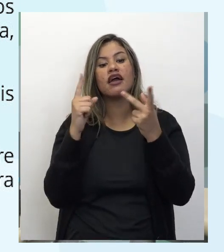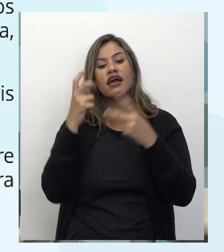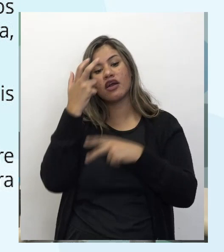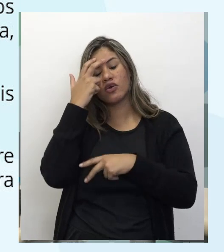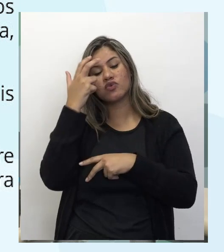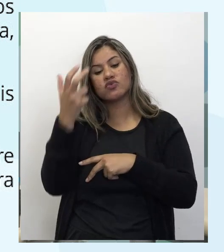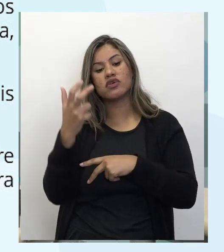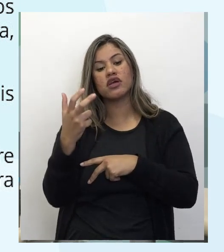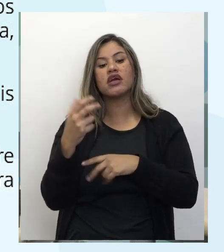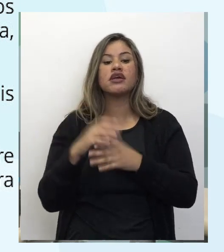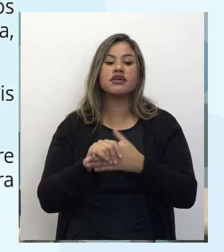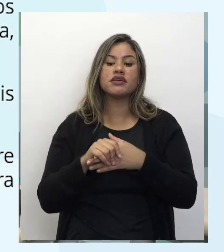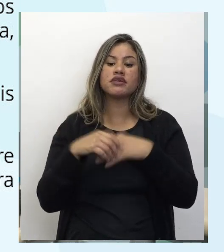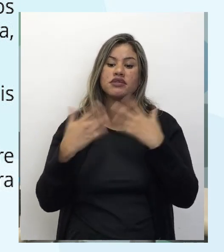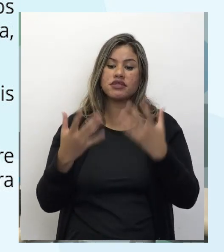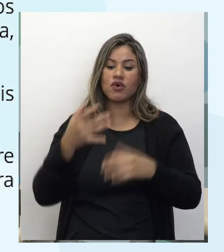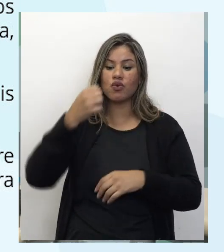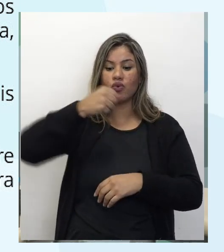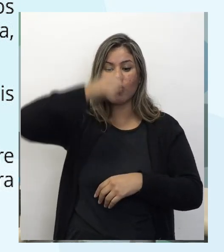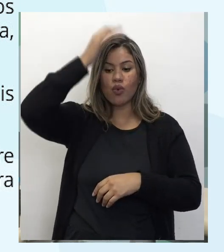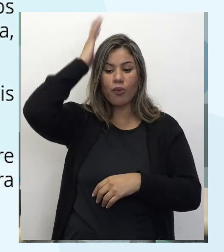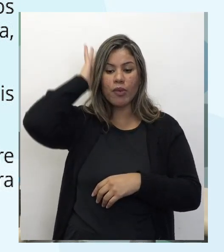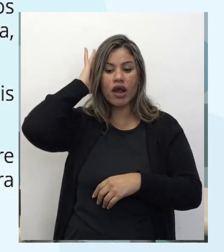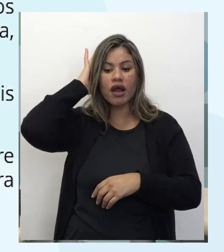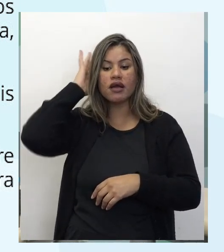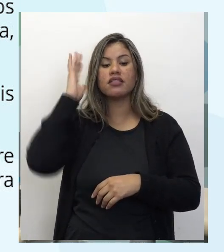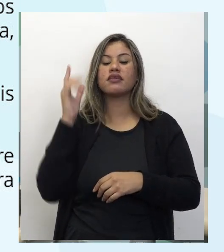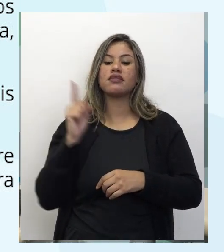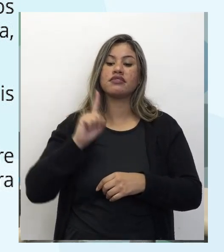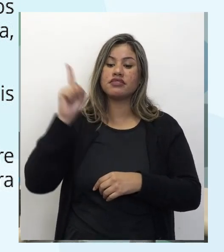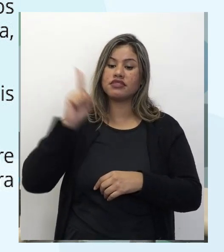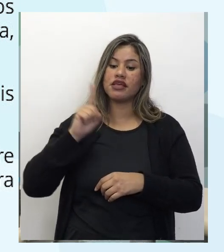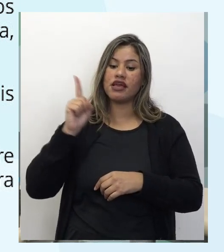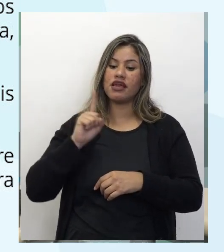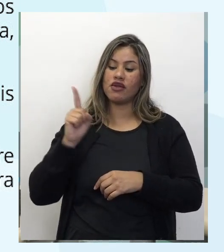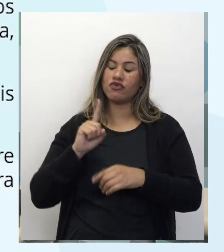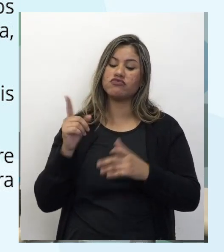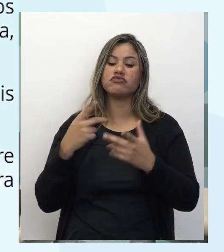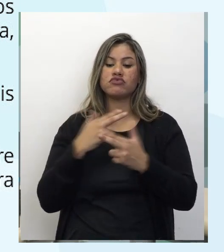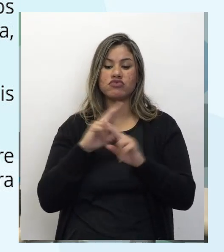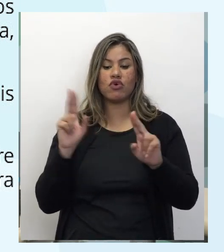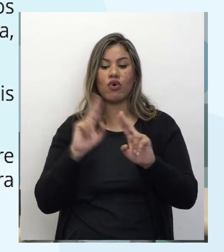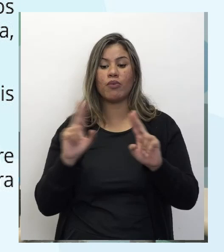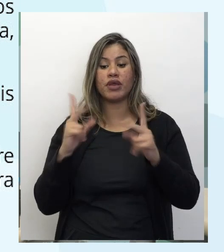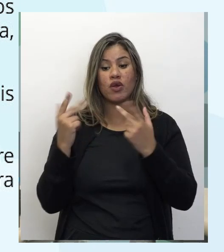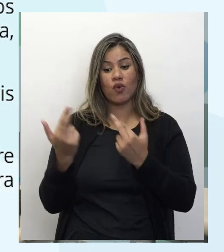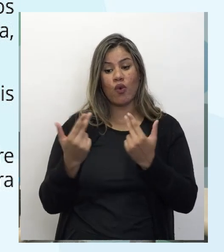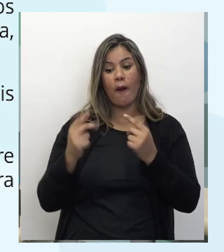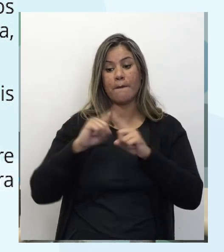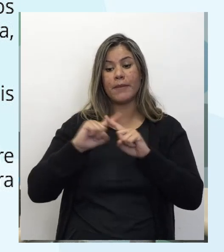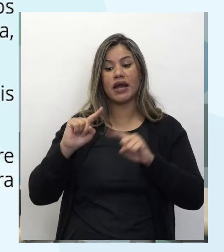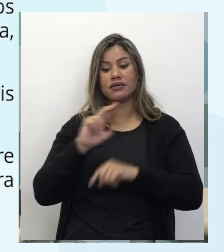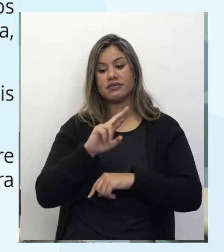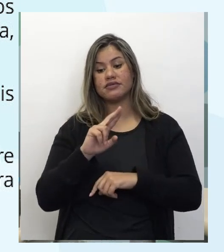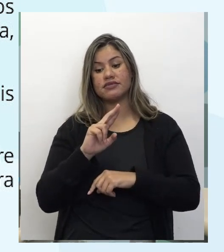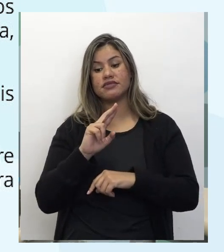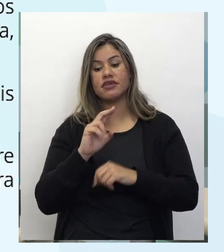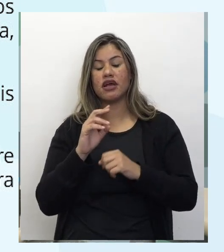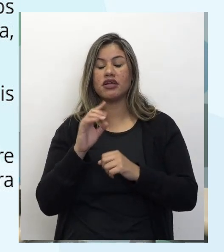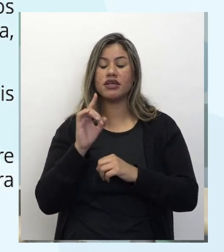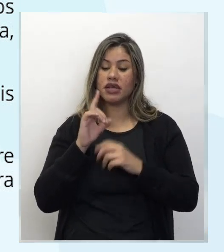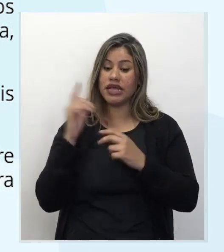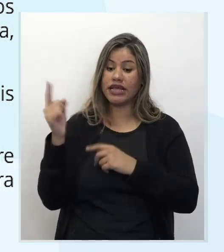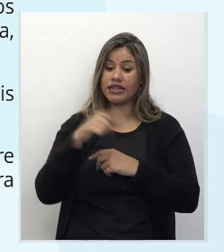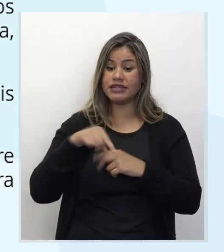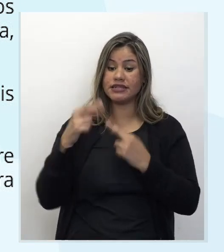deuses romanos, perdão, são os mesmos deuses da Grécia, somente com um nome diferente. Já já a gente olha isso, tá? Então é verdadeiro. A próxima